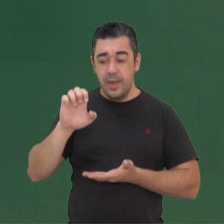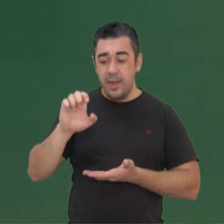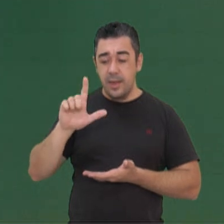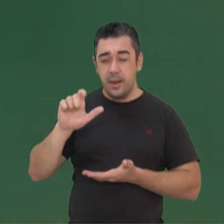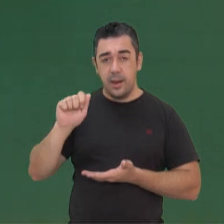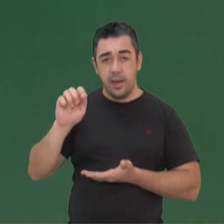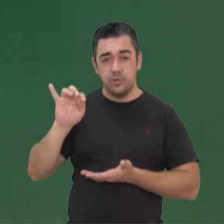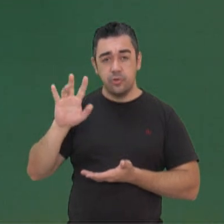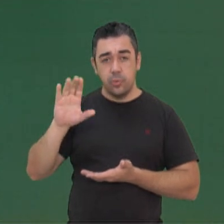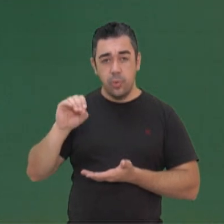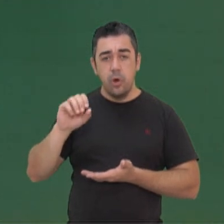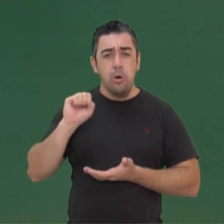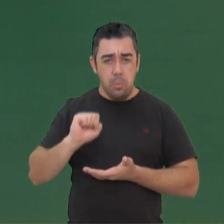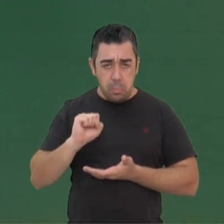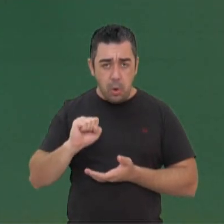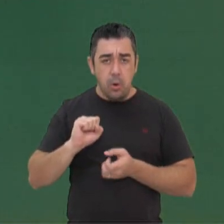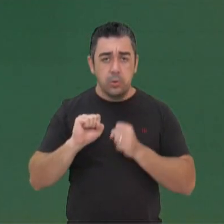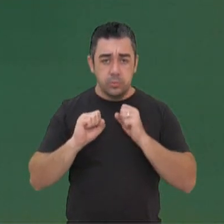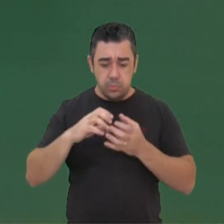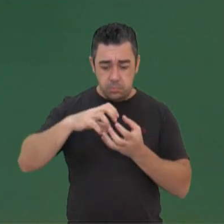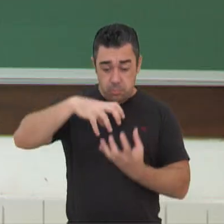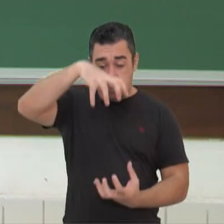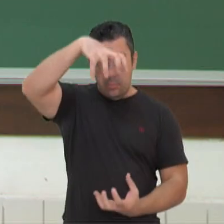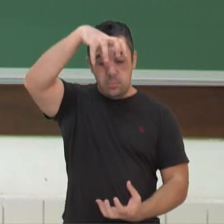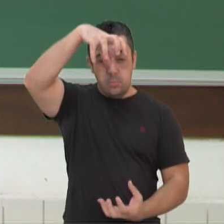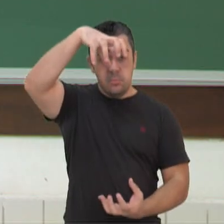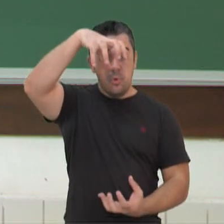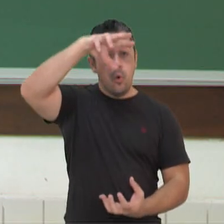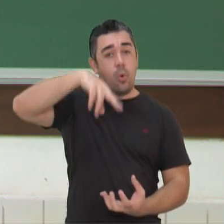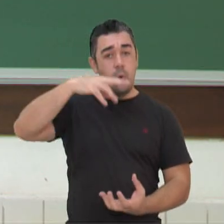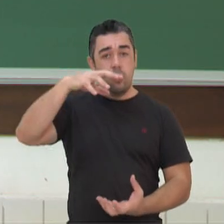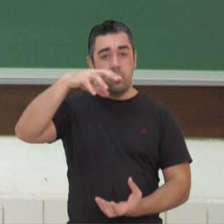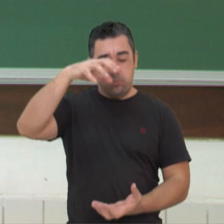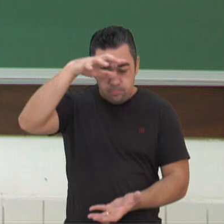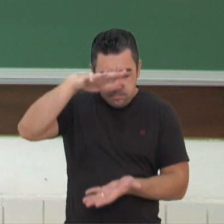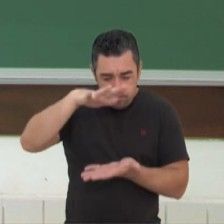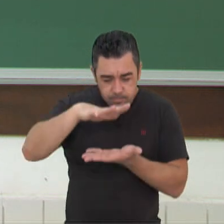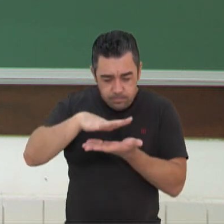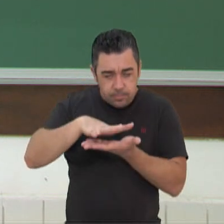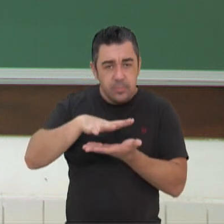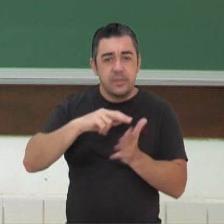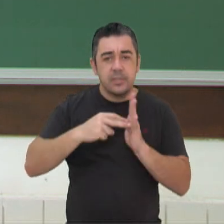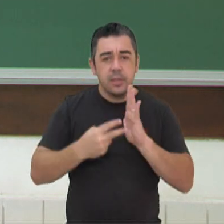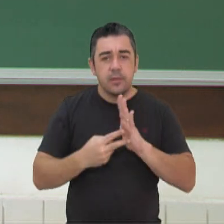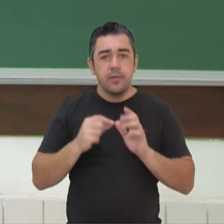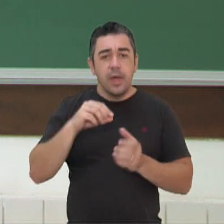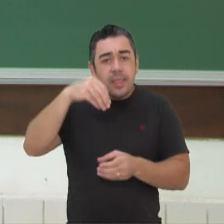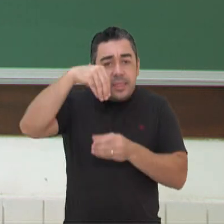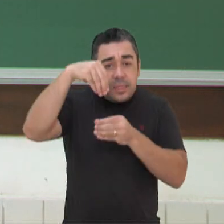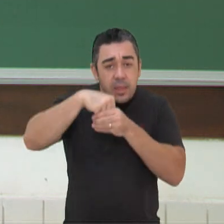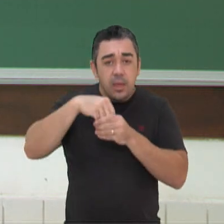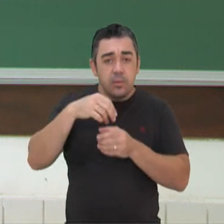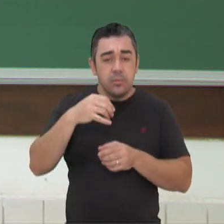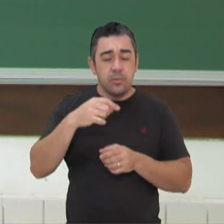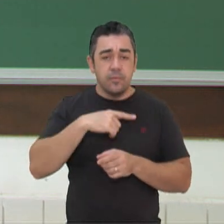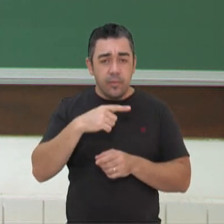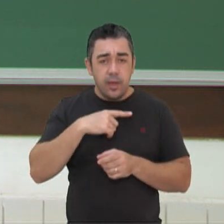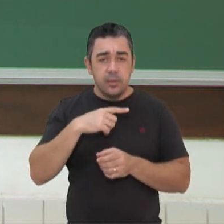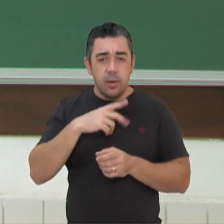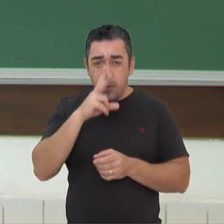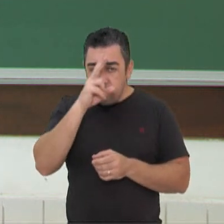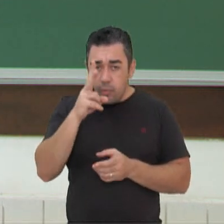mola ou esticar a mola. Em ambos os casos, você está, de novo, deixando uma energia presa ali na